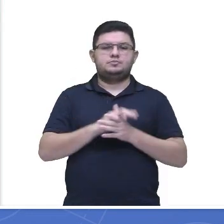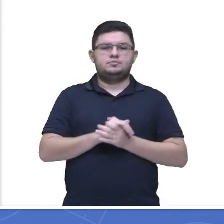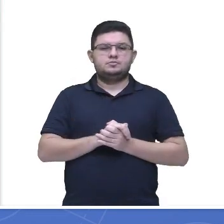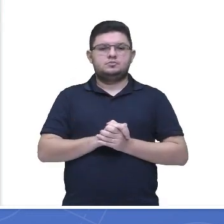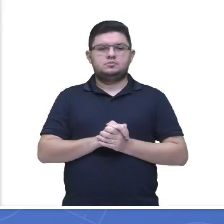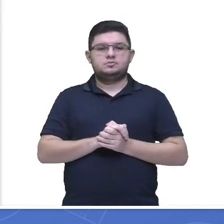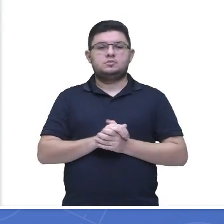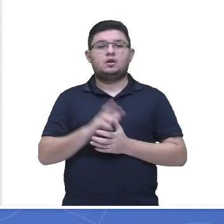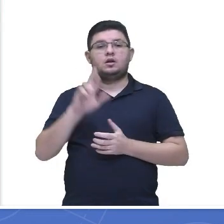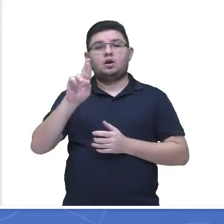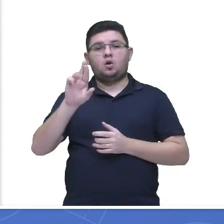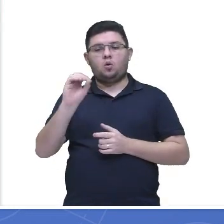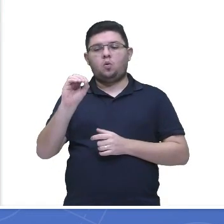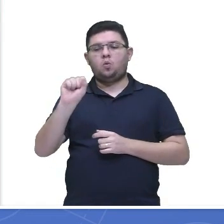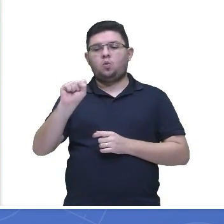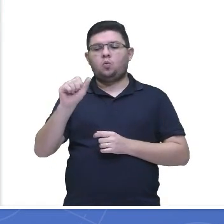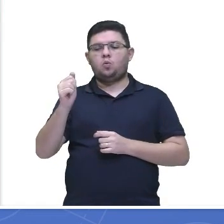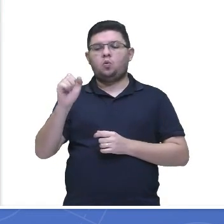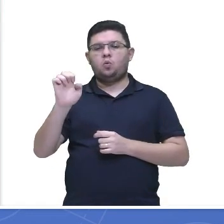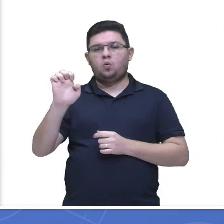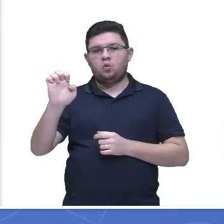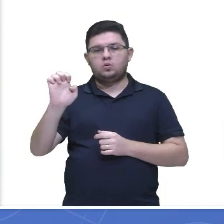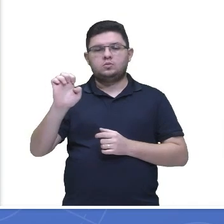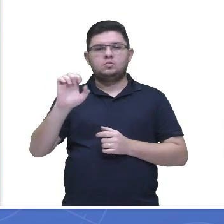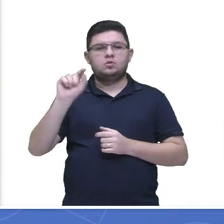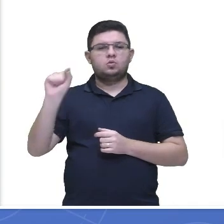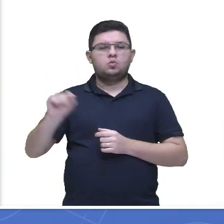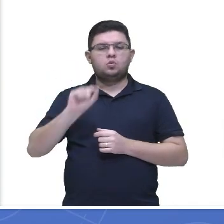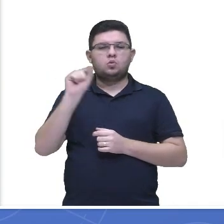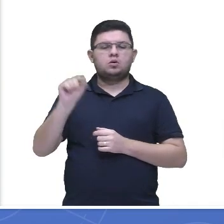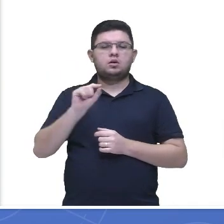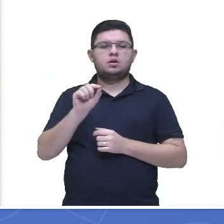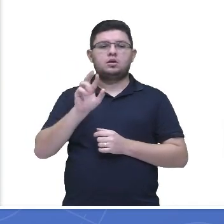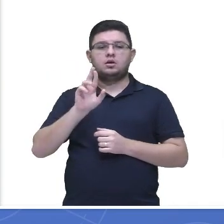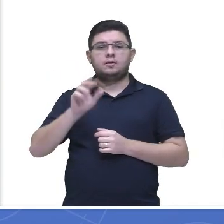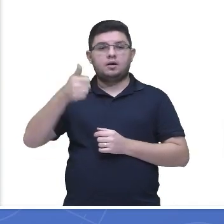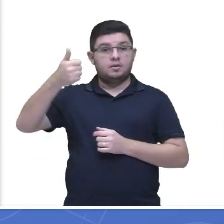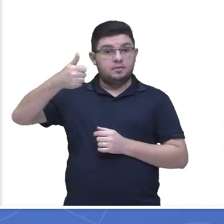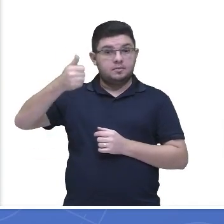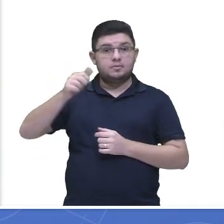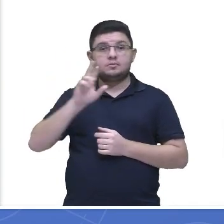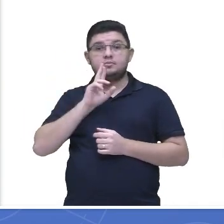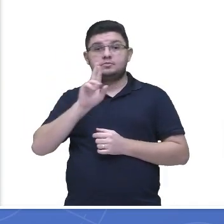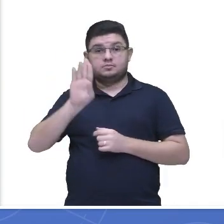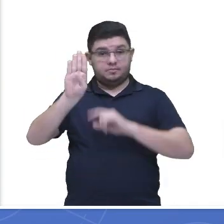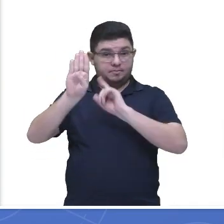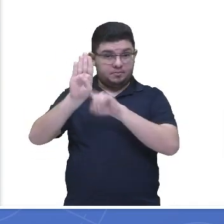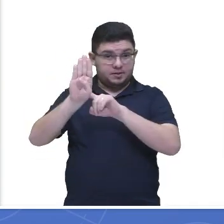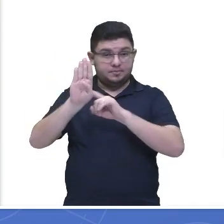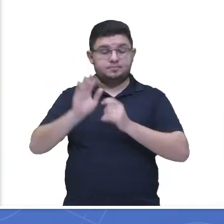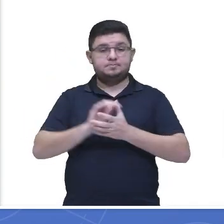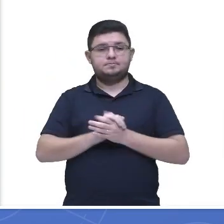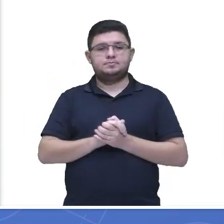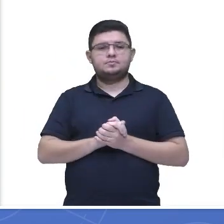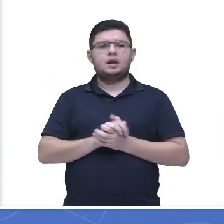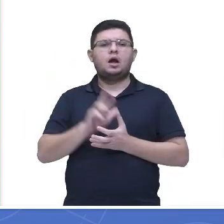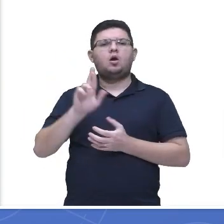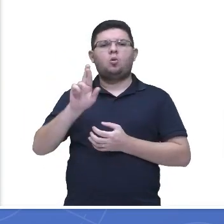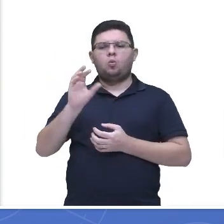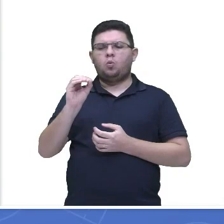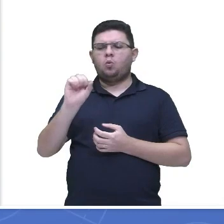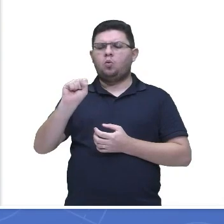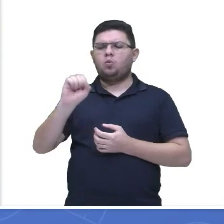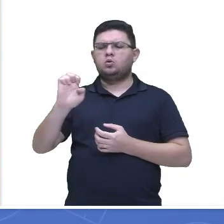A Rose, ela está dizendo que a primeira questão é a letra B. E a Rose é da